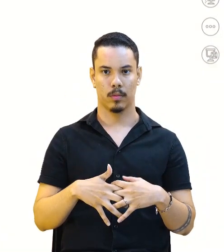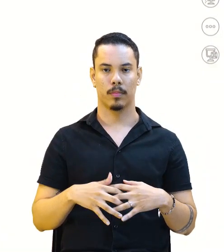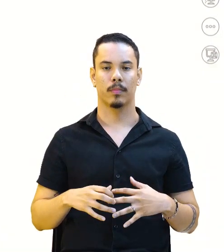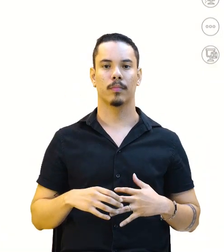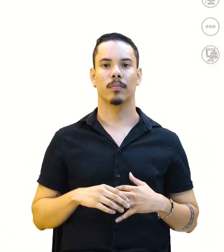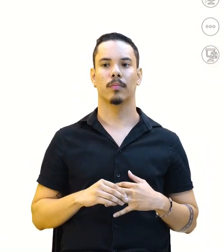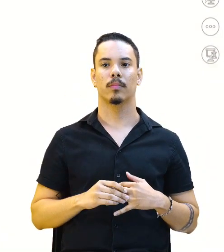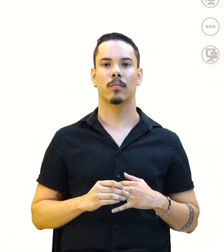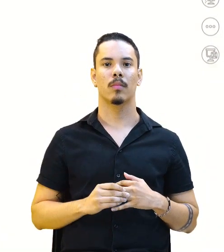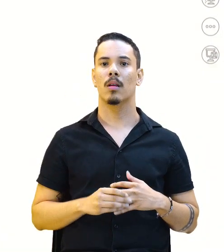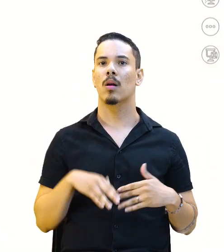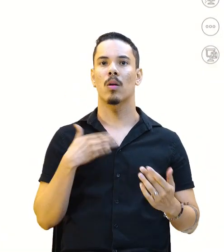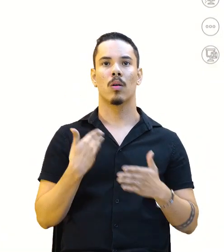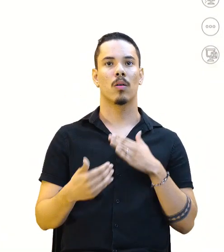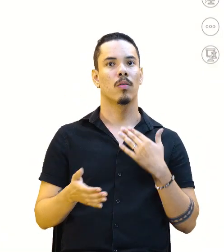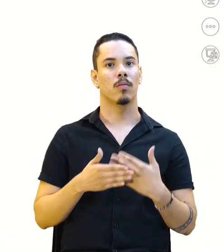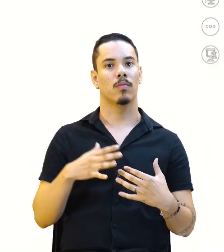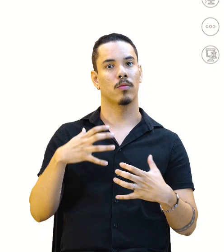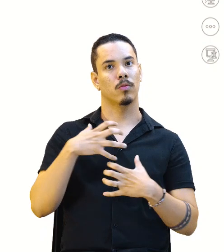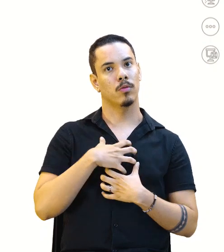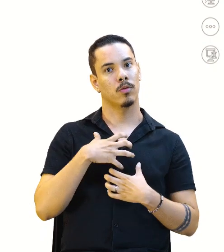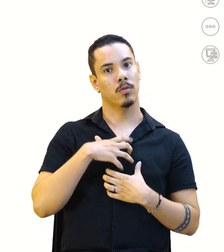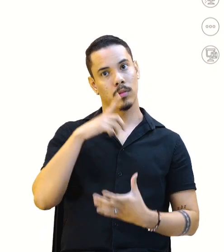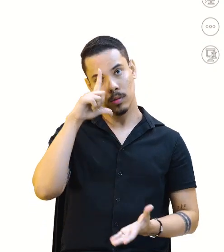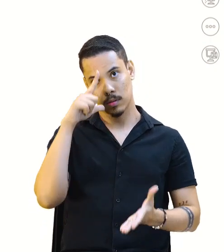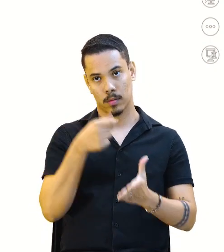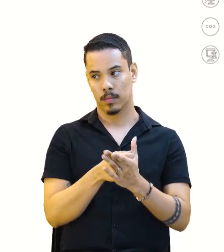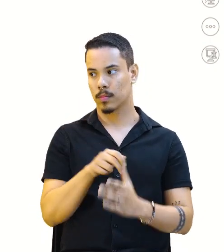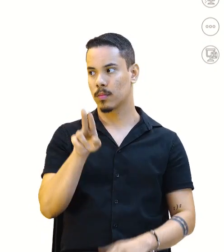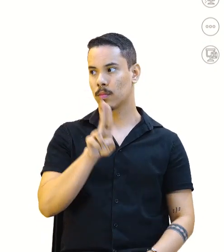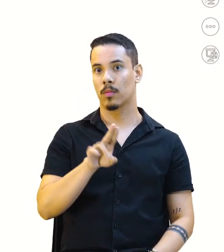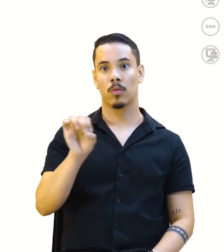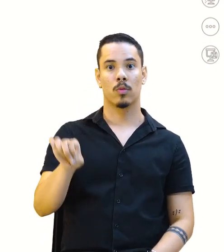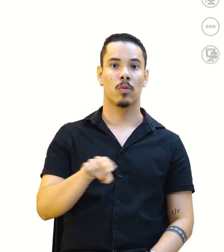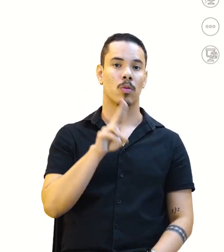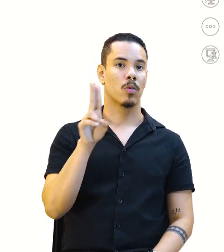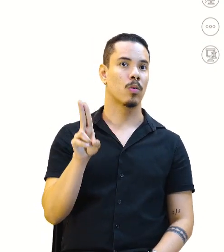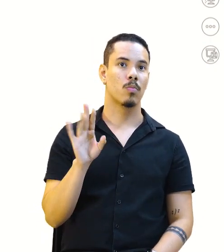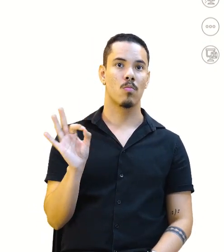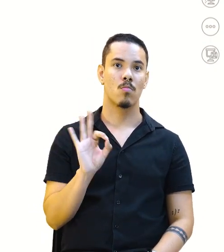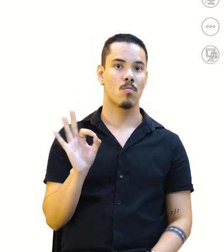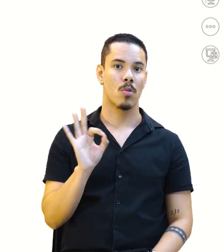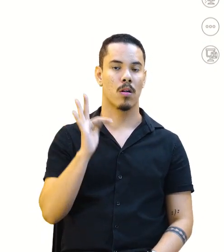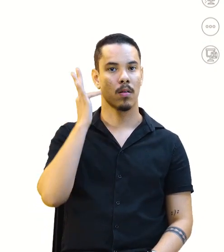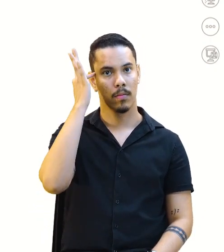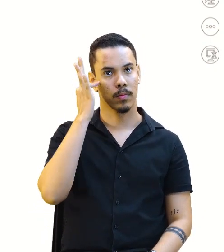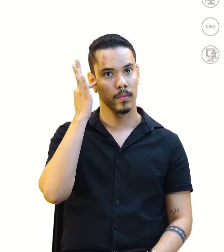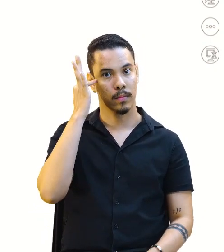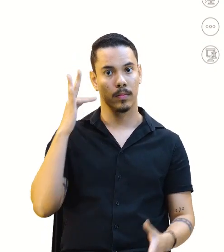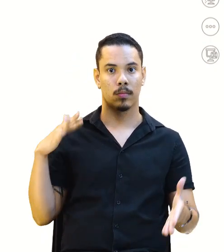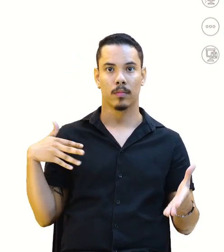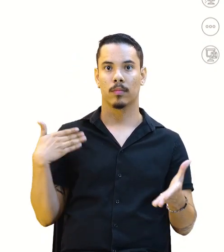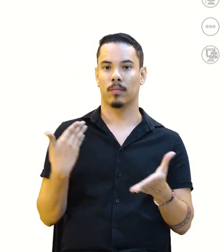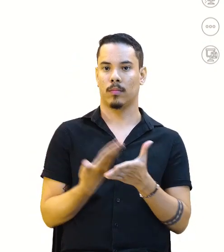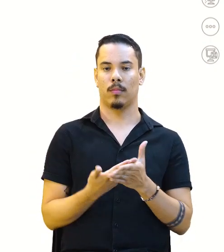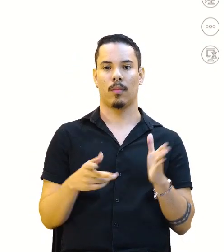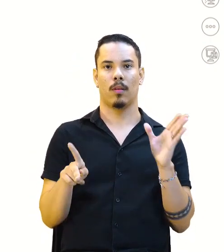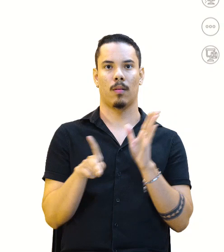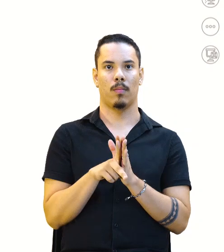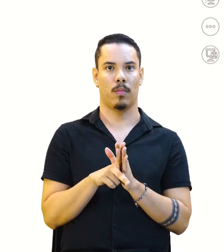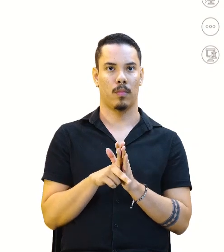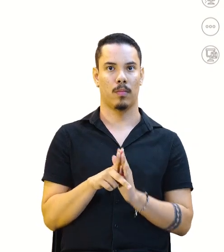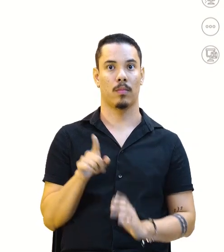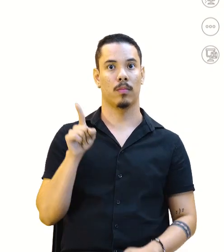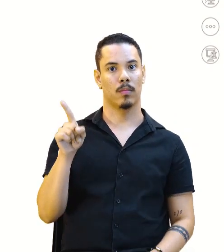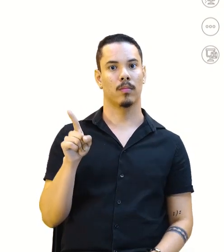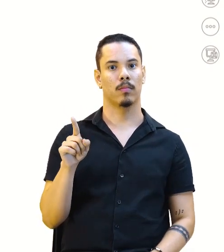qual for o modo como se determine a utilidade ou inutilidade da filosofia, diante dessa questão, esse